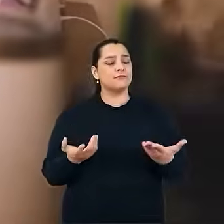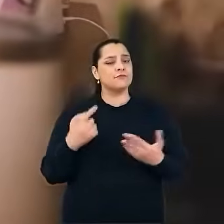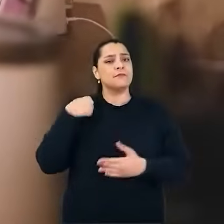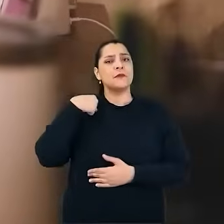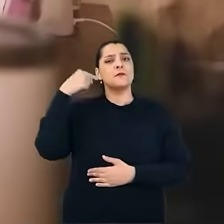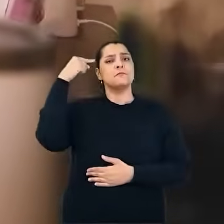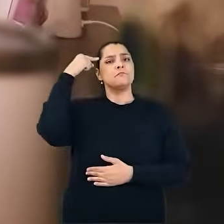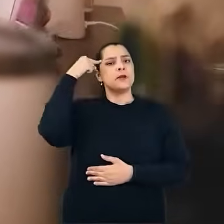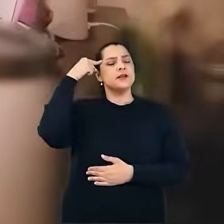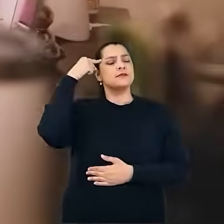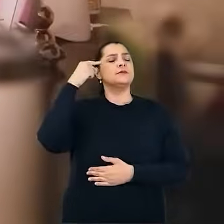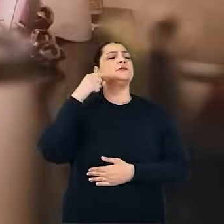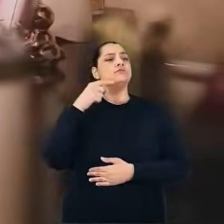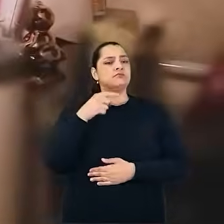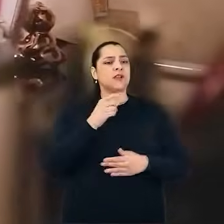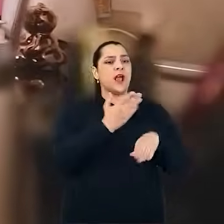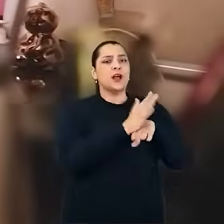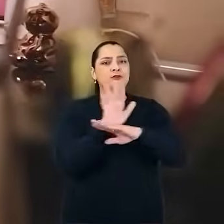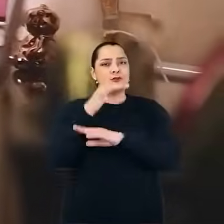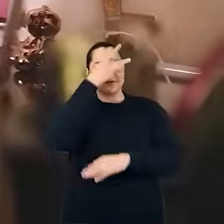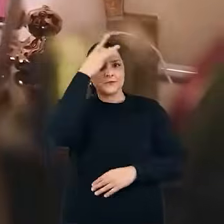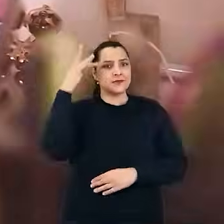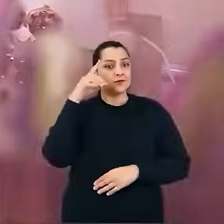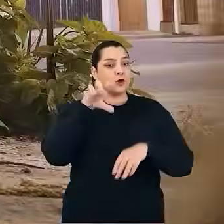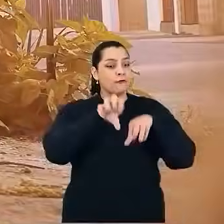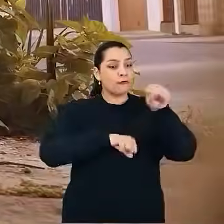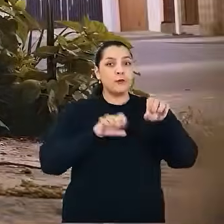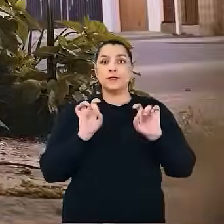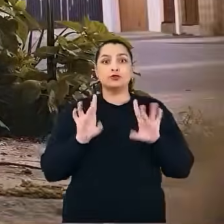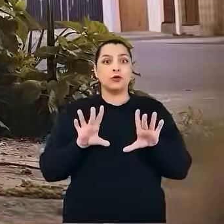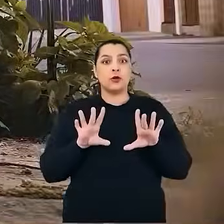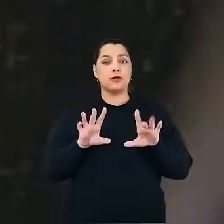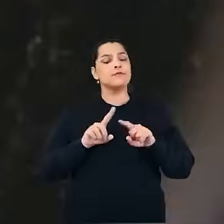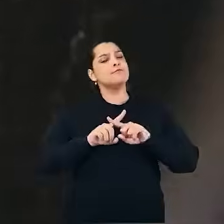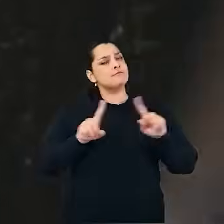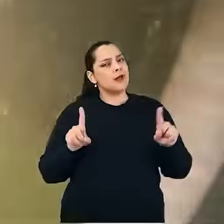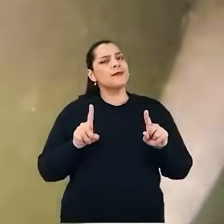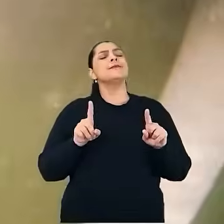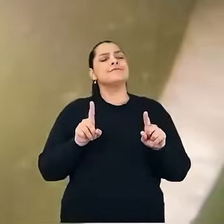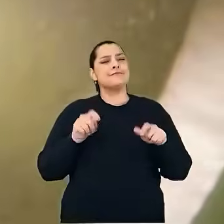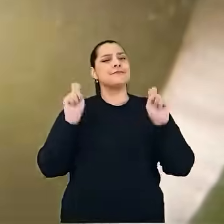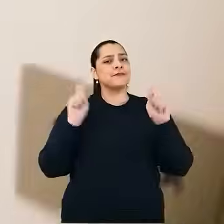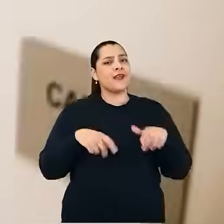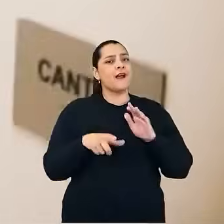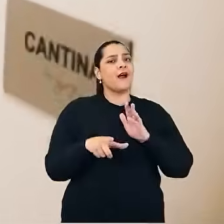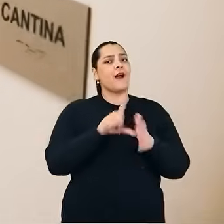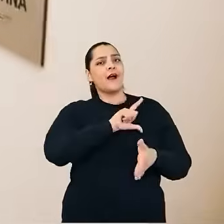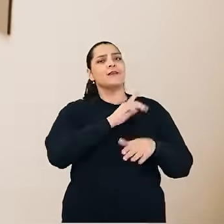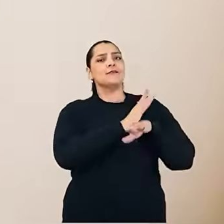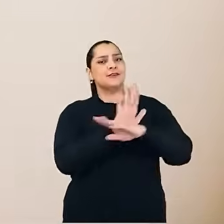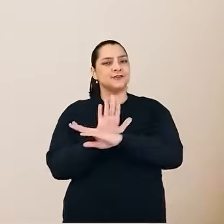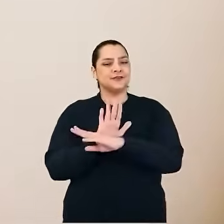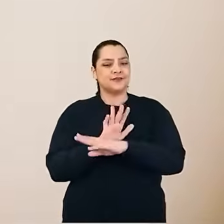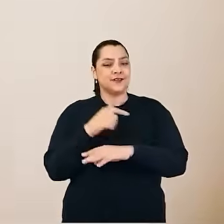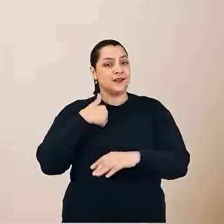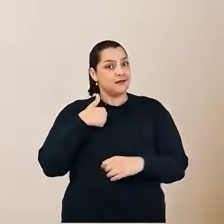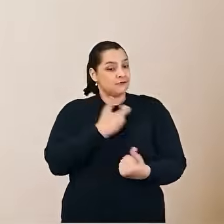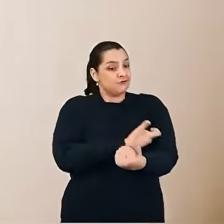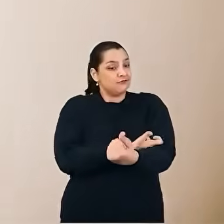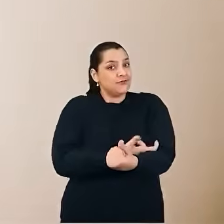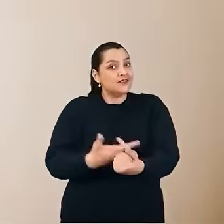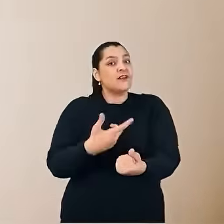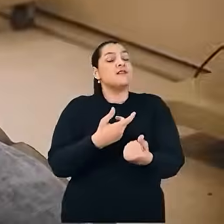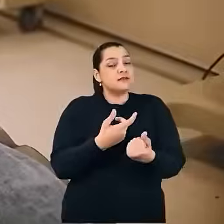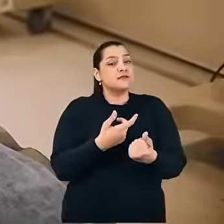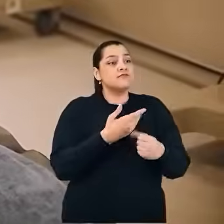Eu achava que eu só ia fazer a diferença na vida das pessoas quando eu me formasse. Mas ela descobriu que podia começar antes. Sendo uma